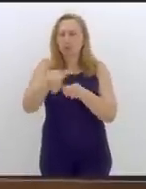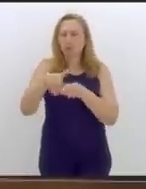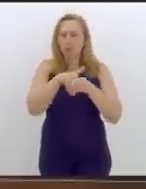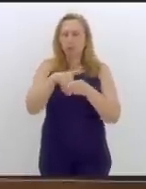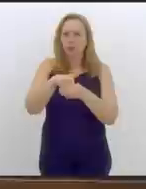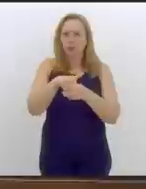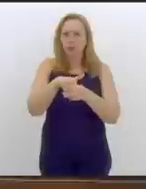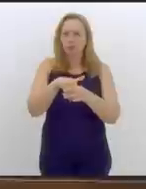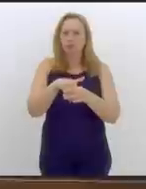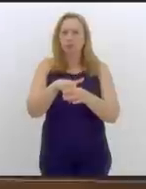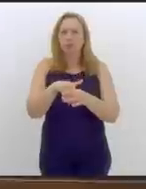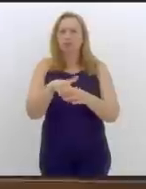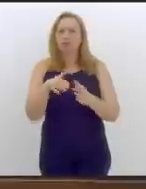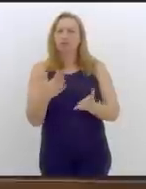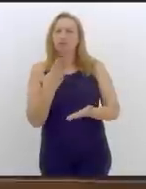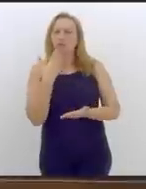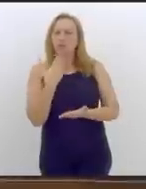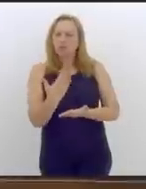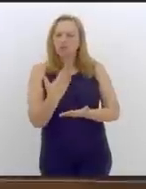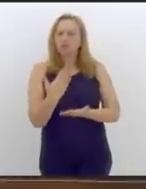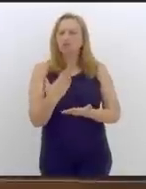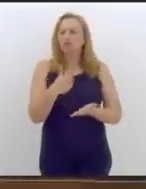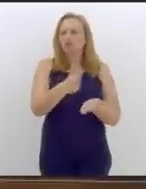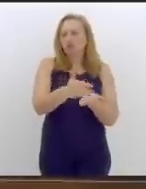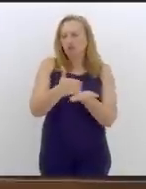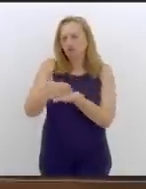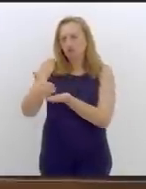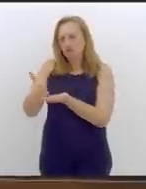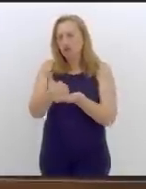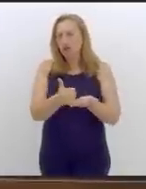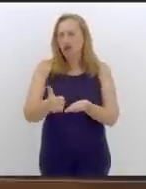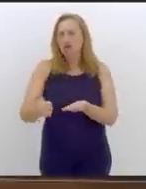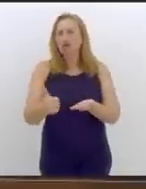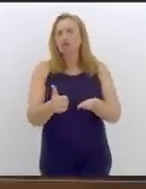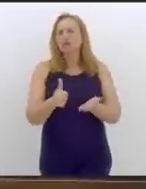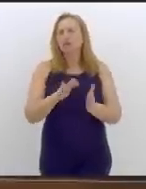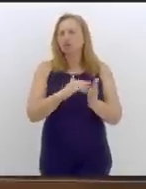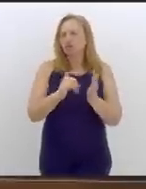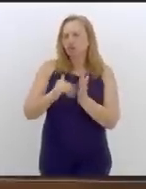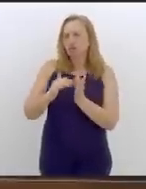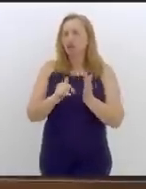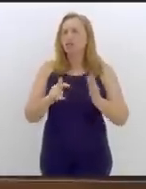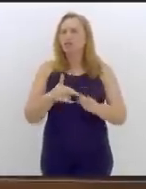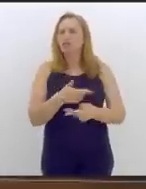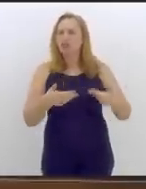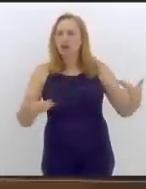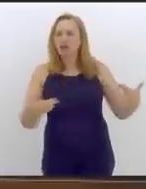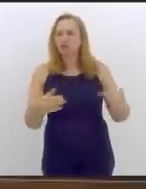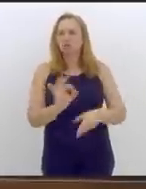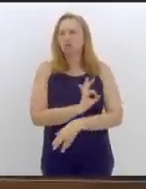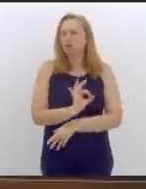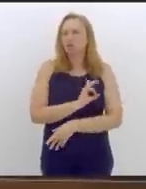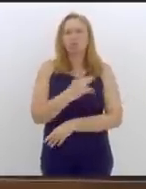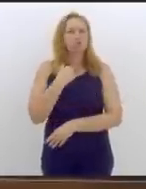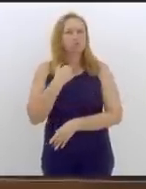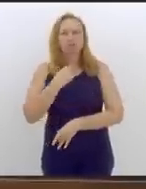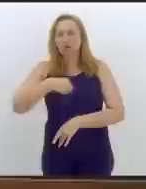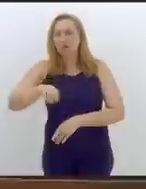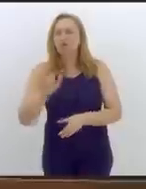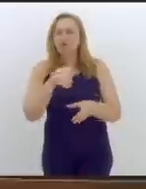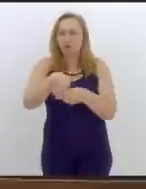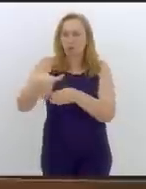argumento de retirar vários policiais que não puderam votar depois eu quero Até entrar nesse nesse mérito que alguns tiveram